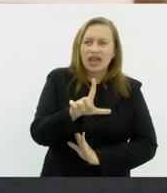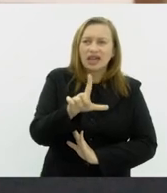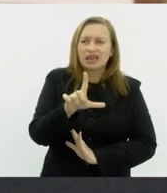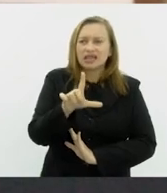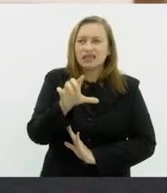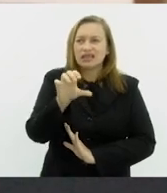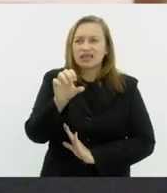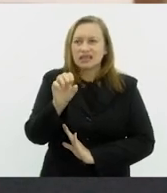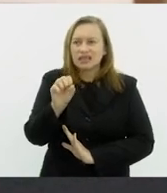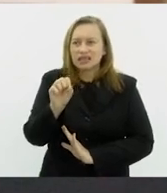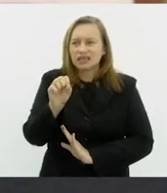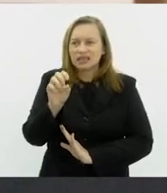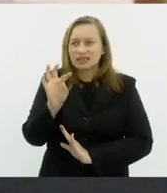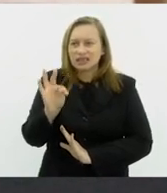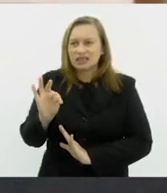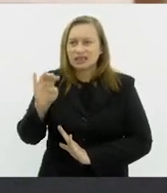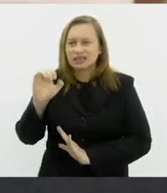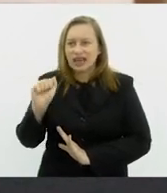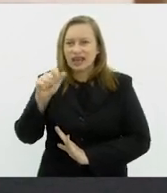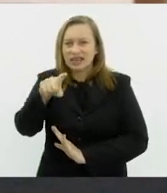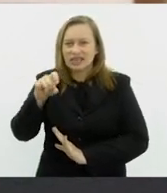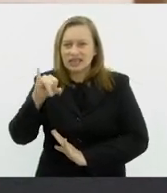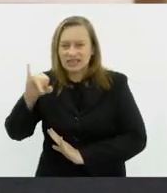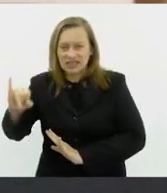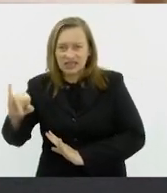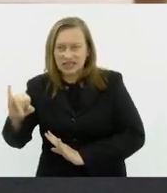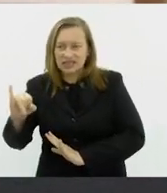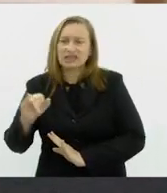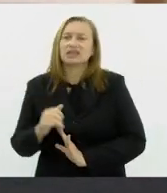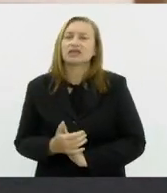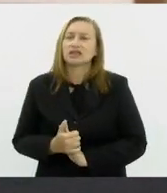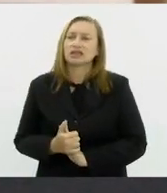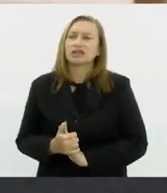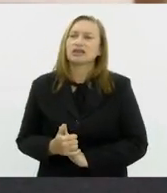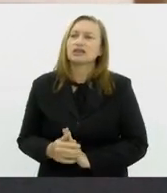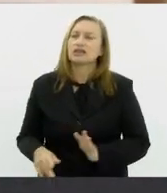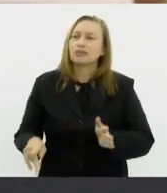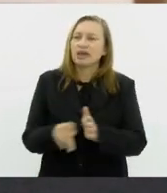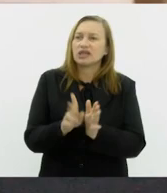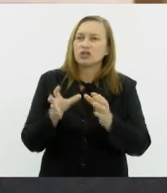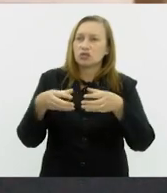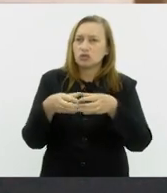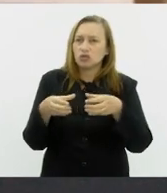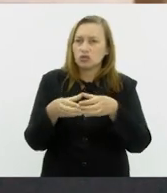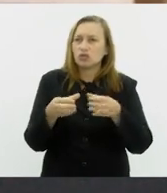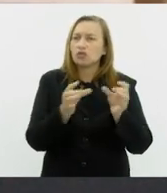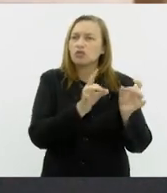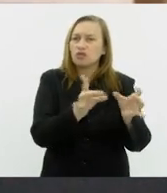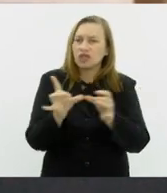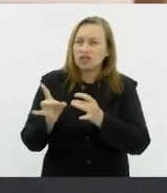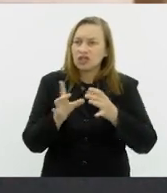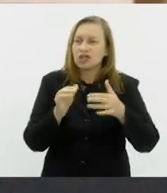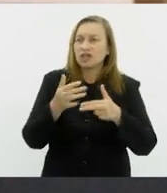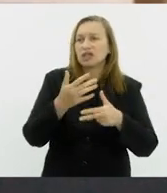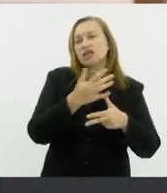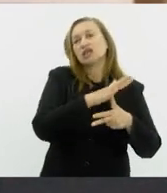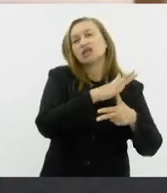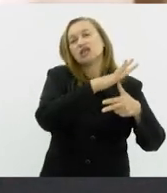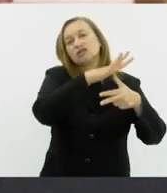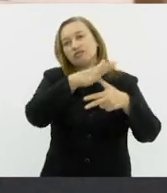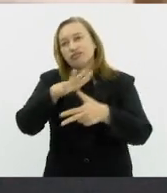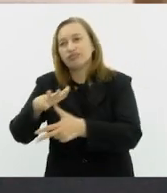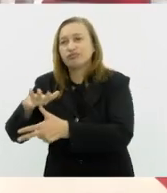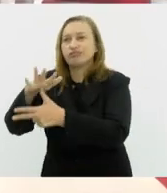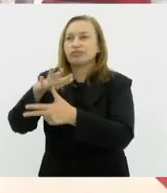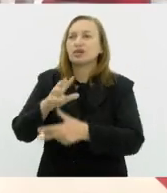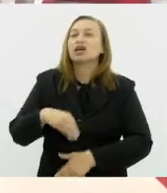A LSul é a empresa operadora de helicópteros e a L-Site, que agora faz parte do grupo, vendia as viagens, esses pacotes... Mas